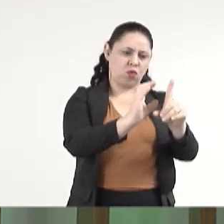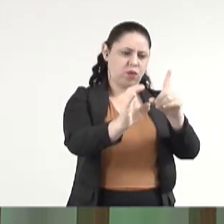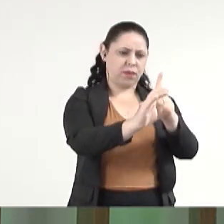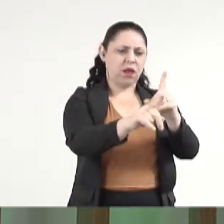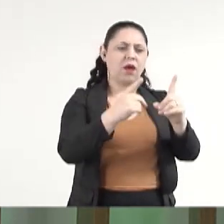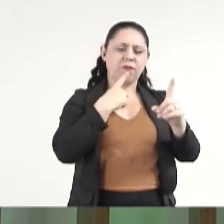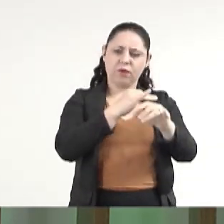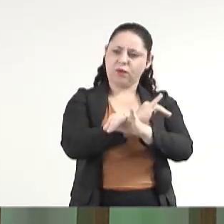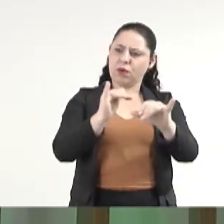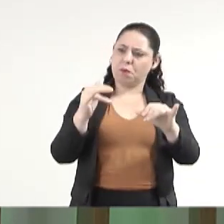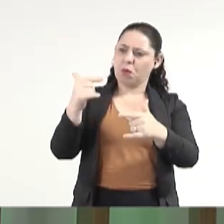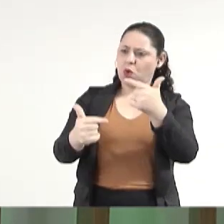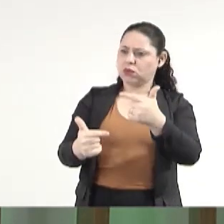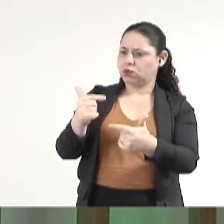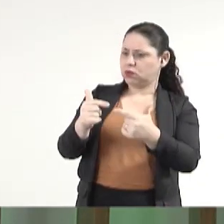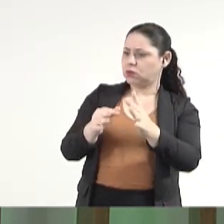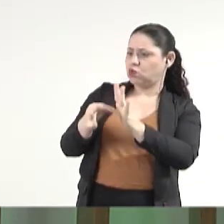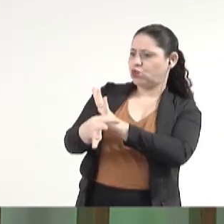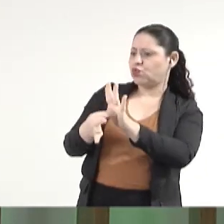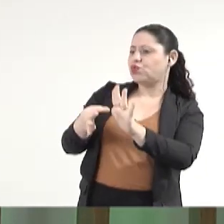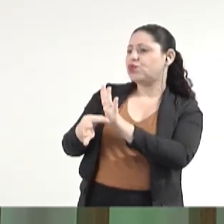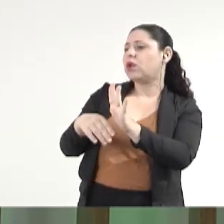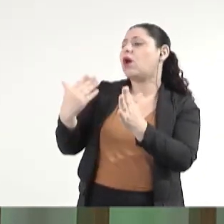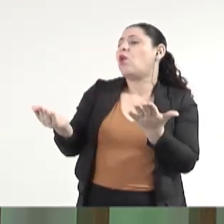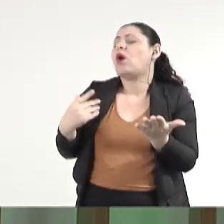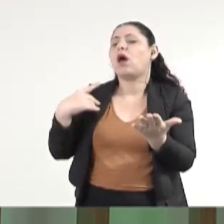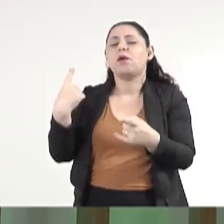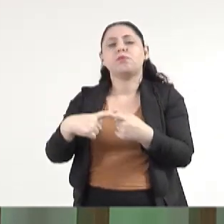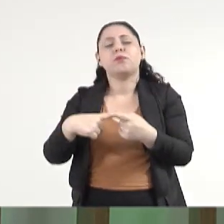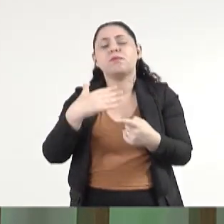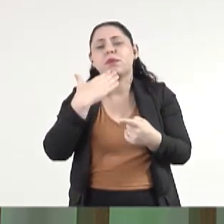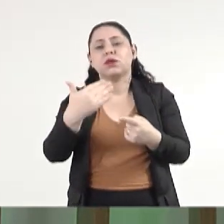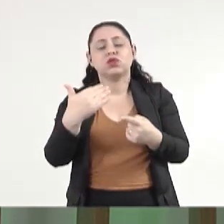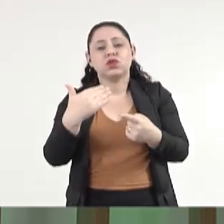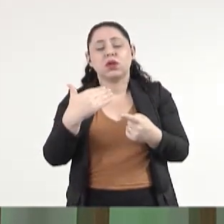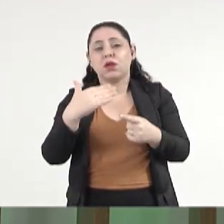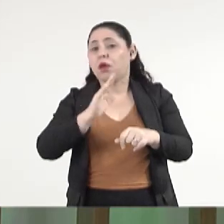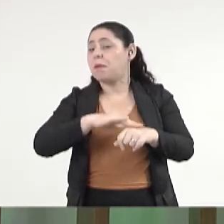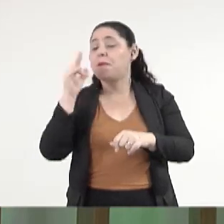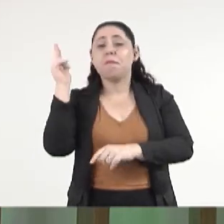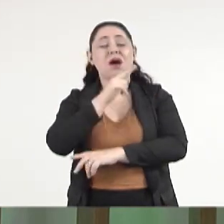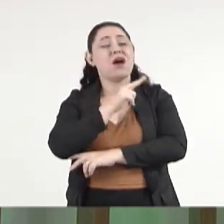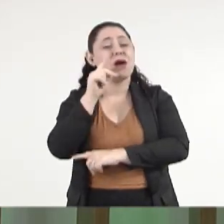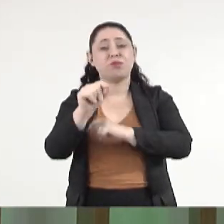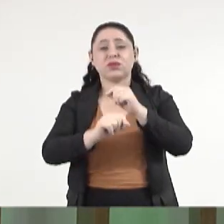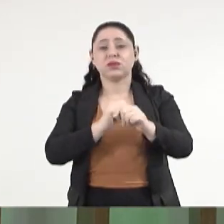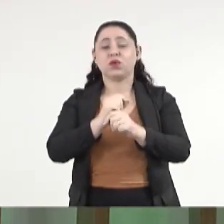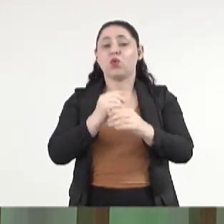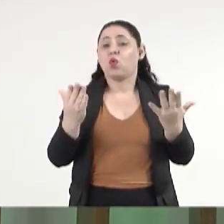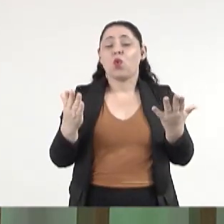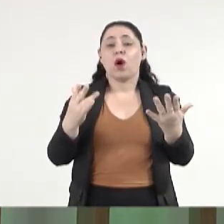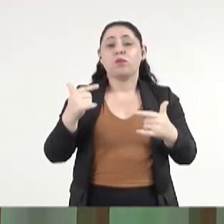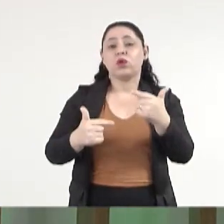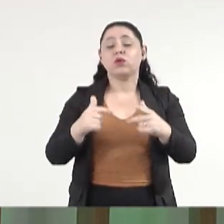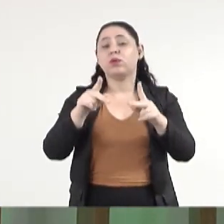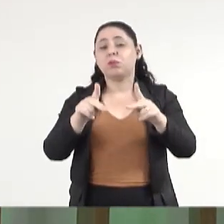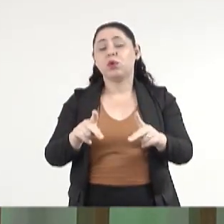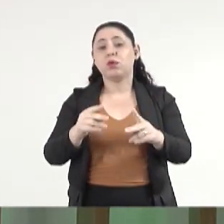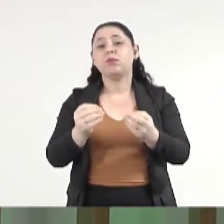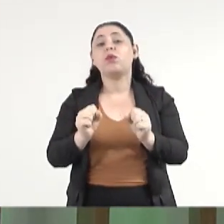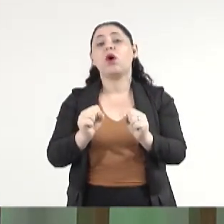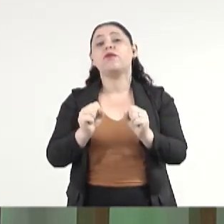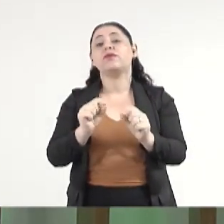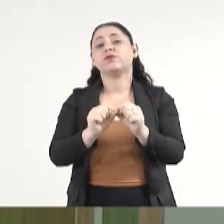comunidade deu indícios, né, de uma política pública, quais são as demandas delas nessas situações mais emergenciais, que caminhos o poder público poderia